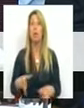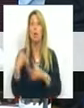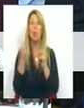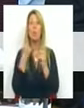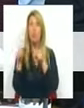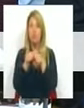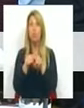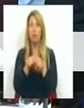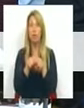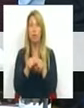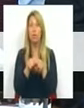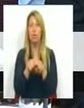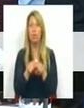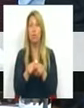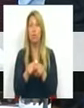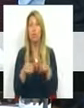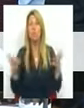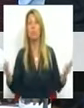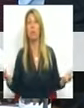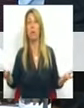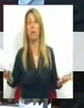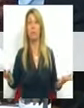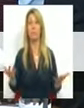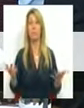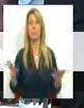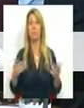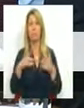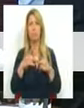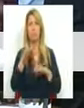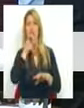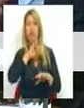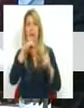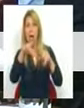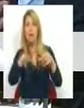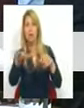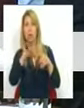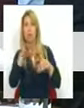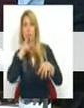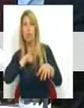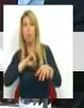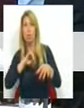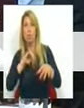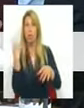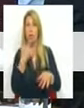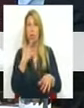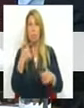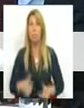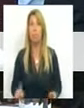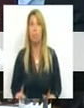debate político. E, portanto, coincidem aqui algumas situações que nós não percebemos exatamente.